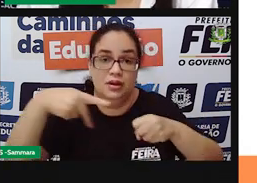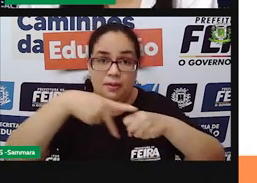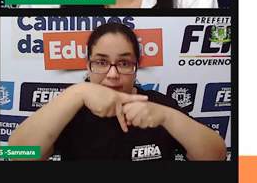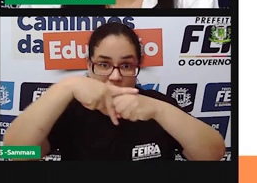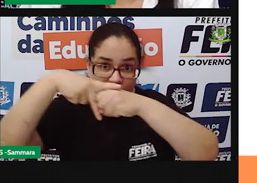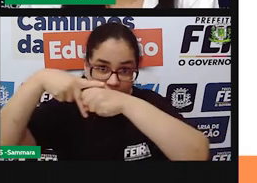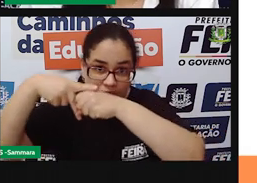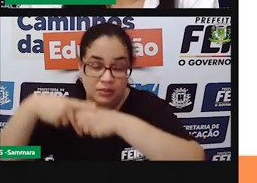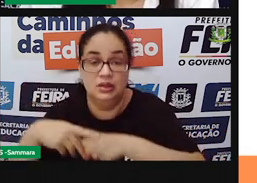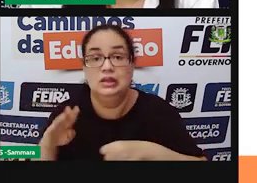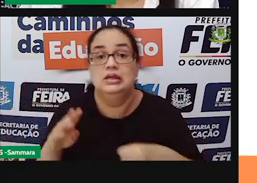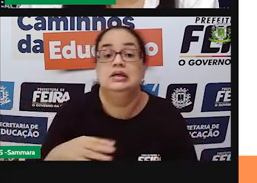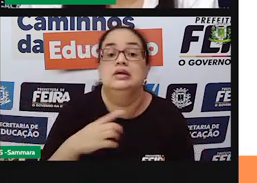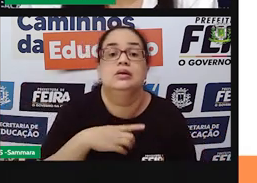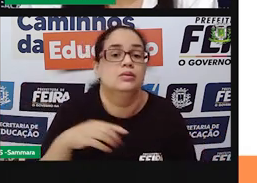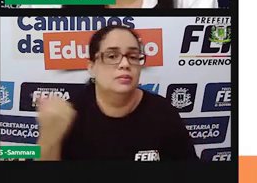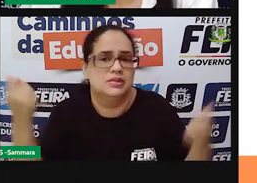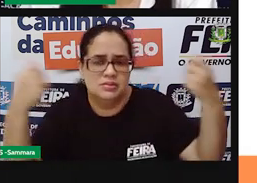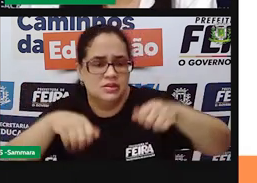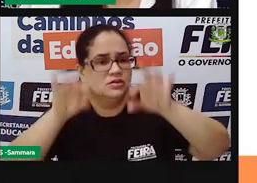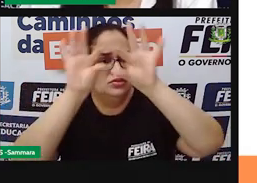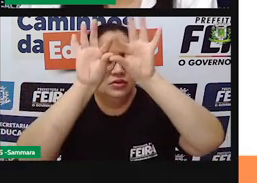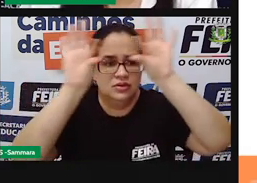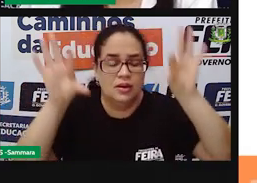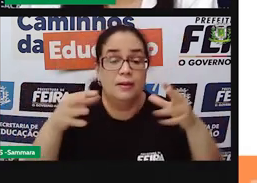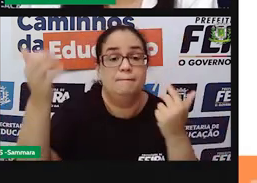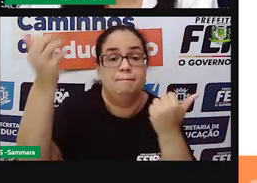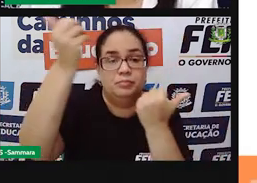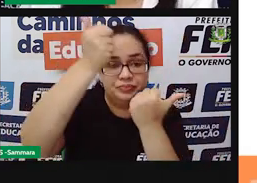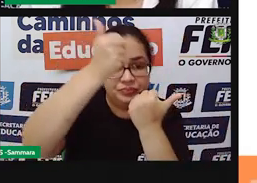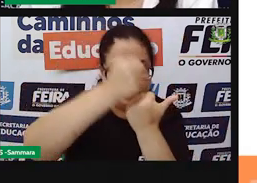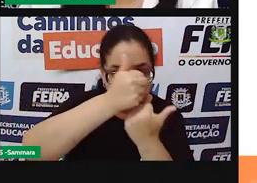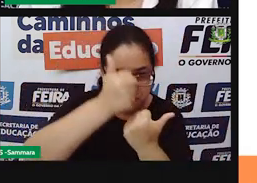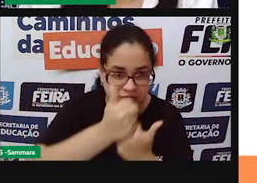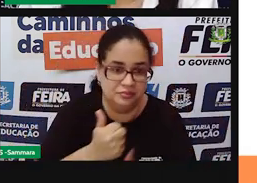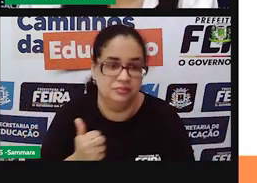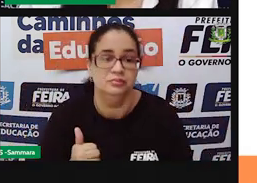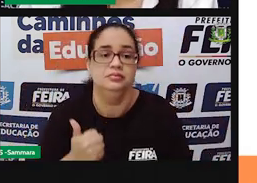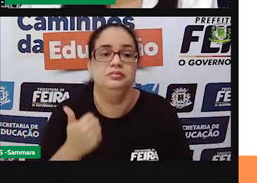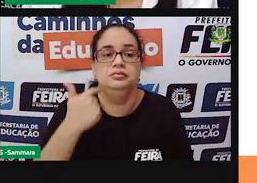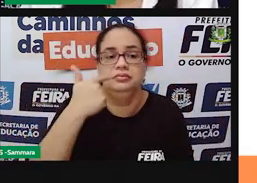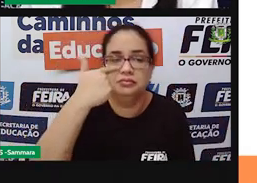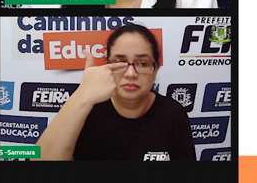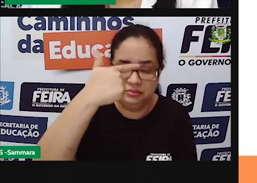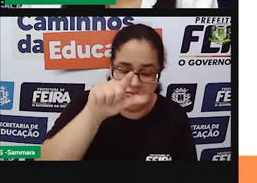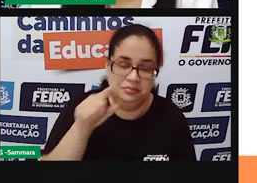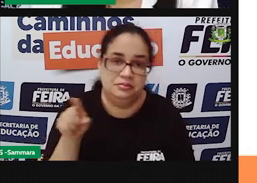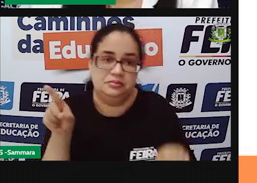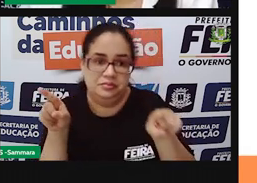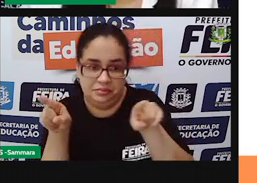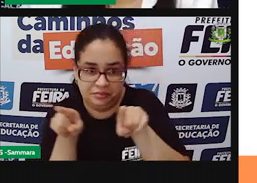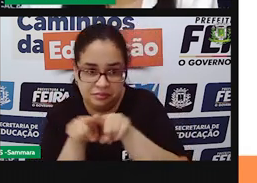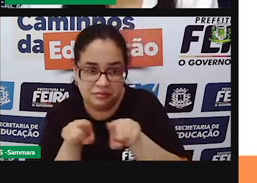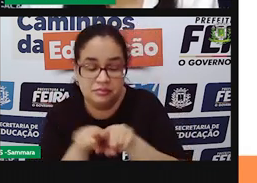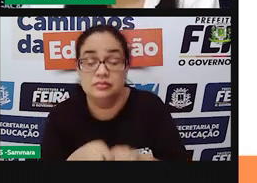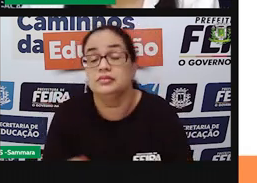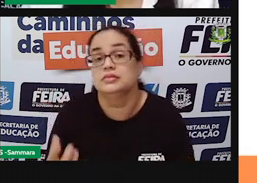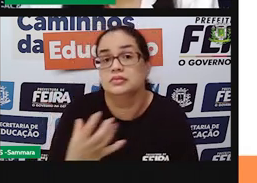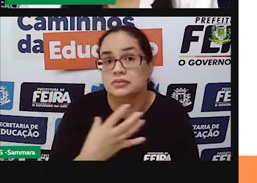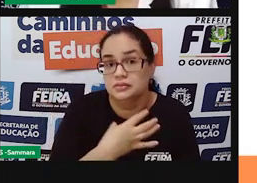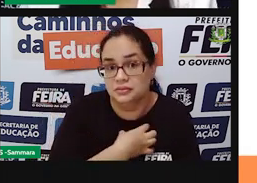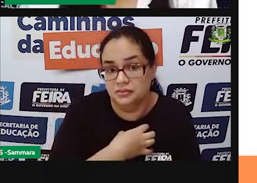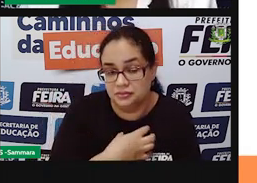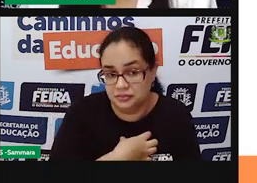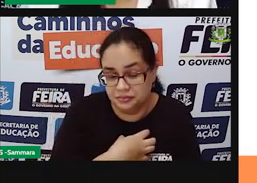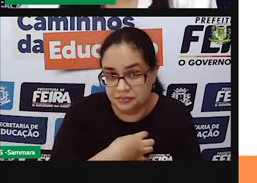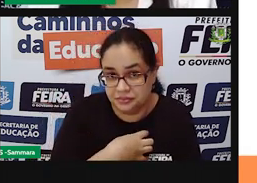precisa aparecer na frase, né? Ele pode ser substituído aí por outros nomes que também tem o mesmo sentido, que também tem